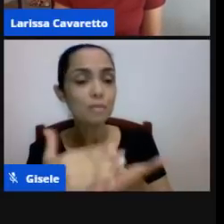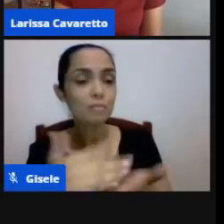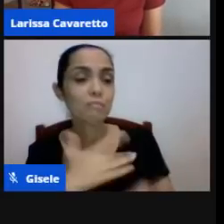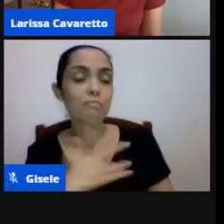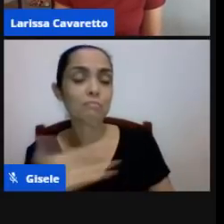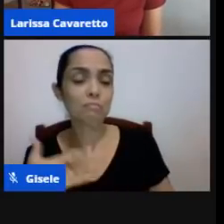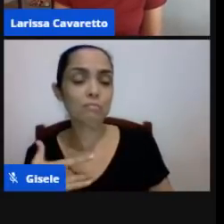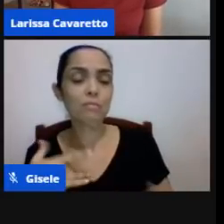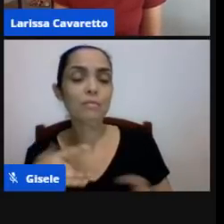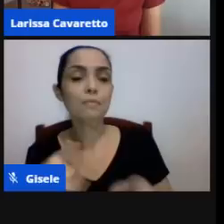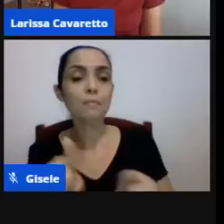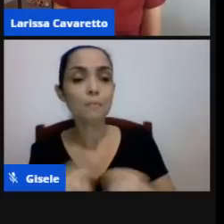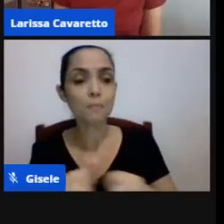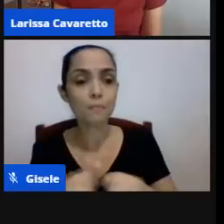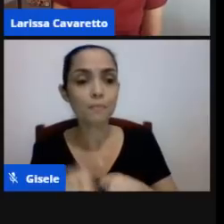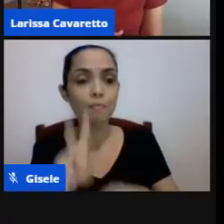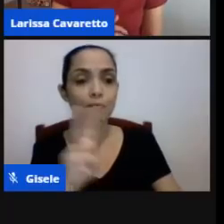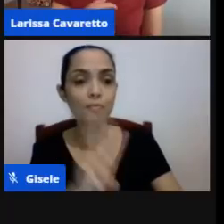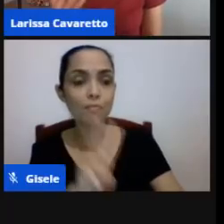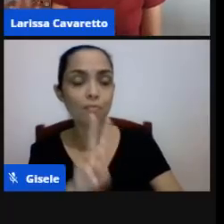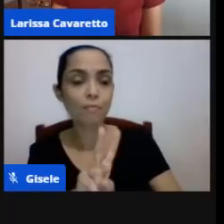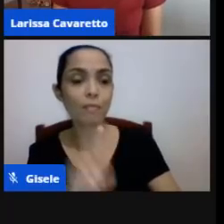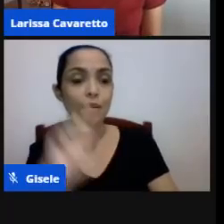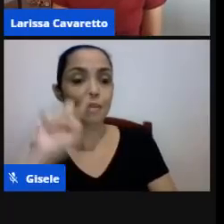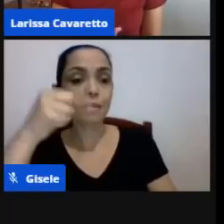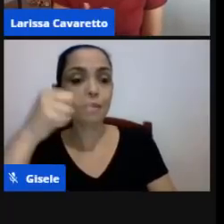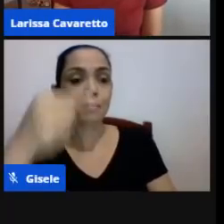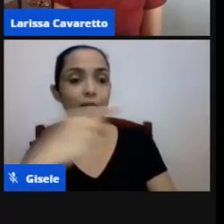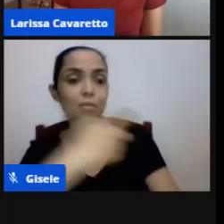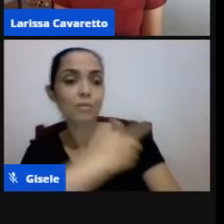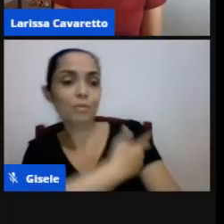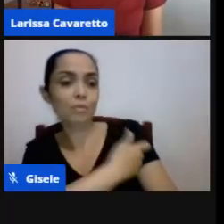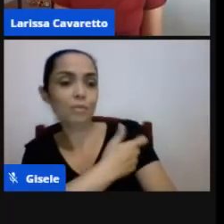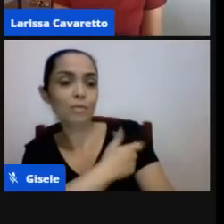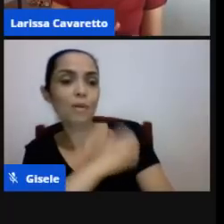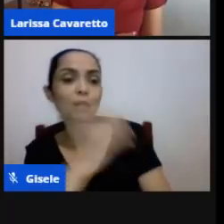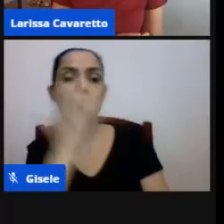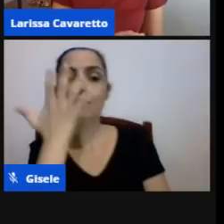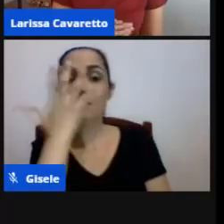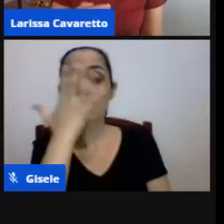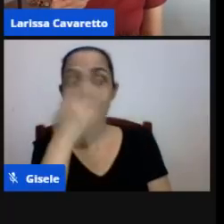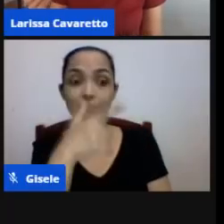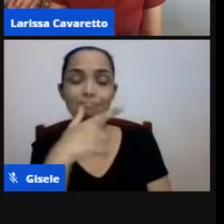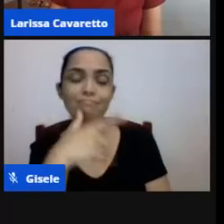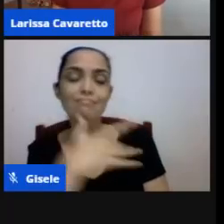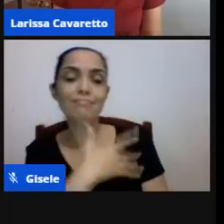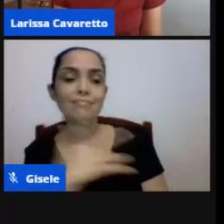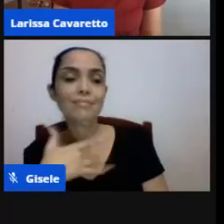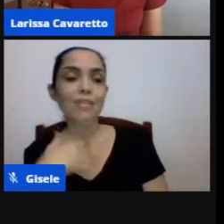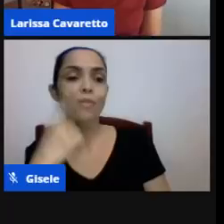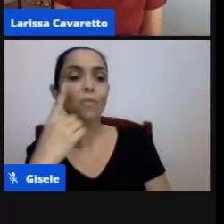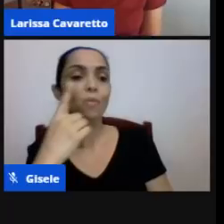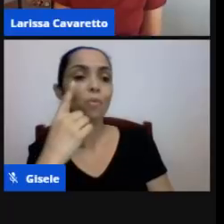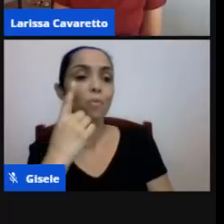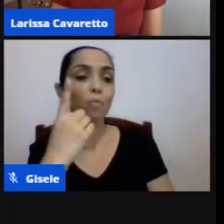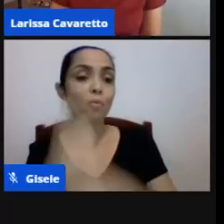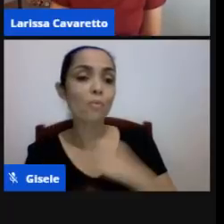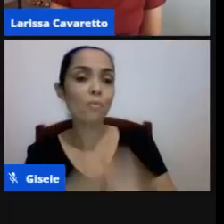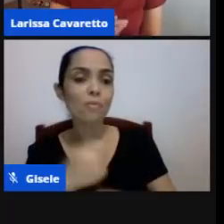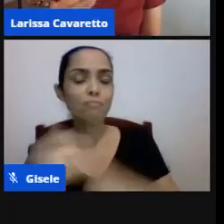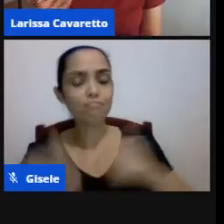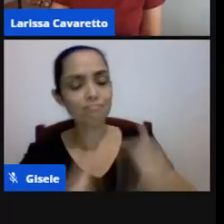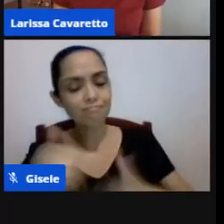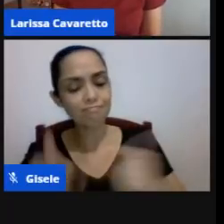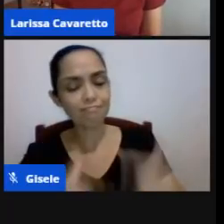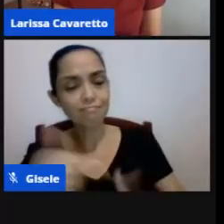medidas necessárias. Eu fui vacinar depois de um tempão também. Eu fui vacinar em fevereiro. Então, eu passei o ano inteiro de 2020 trabalhando normalmente,